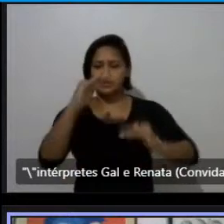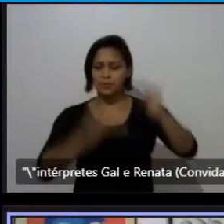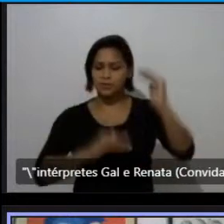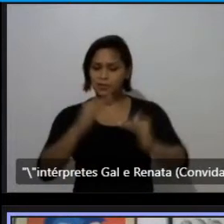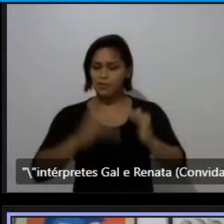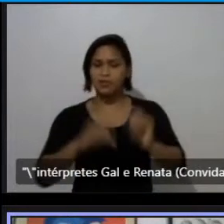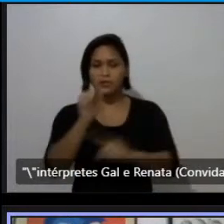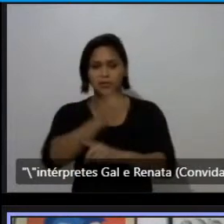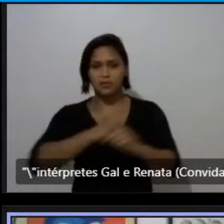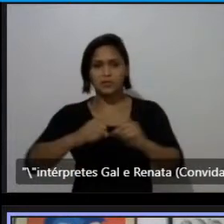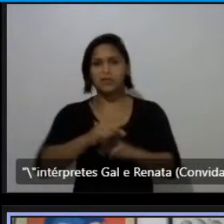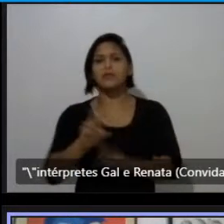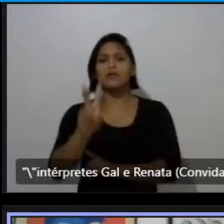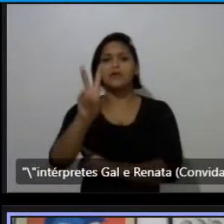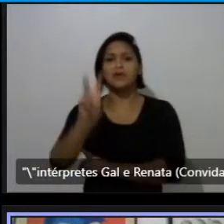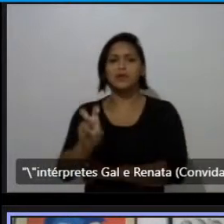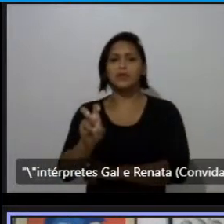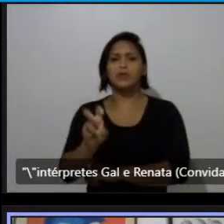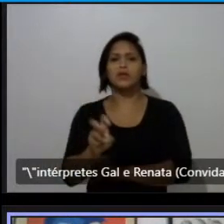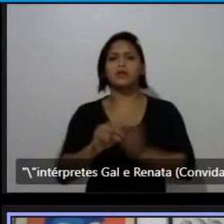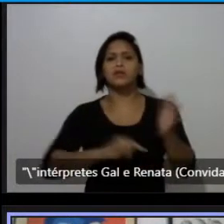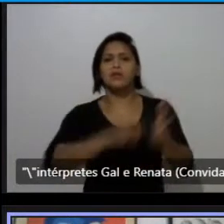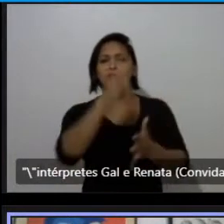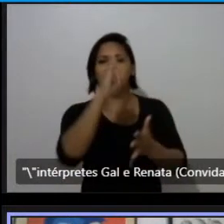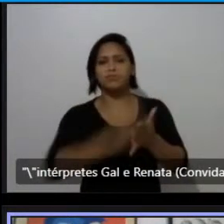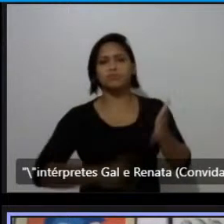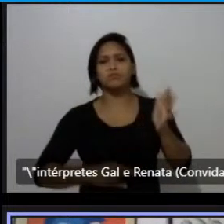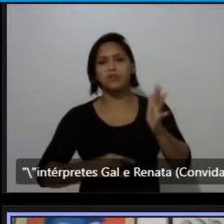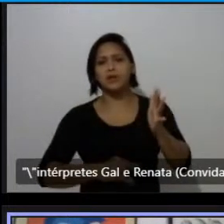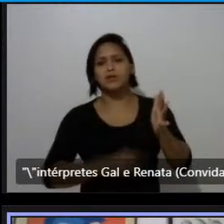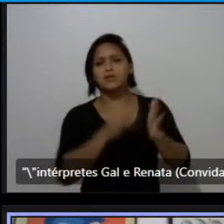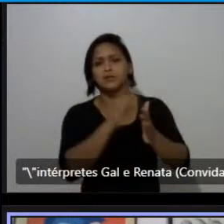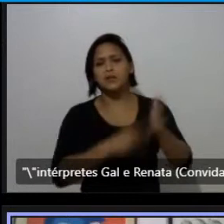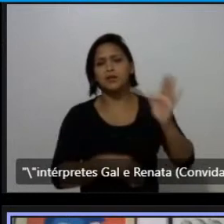né. E o quinto manifesto é uma declaração, né,